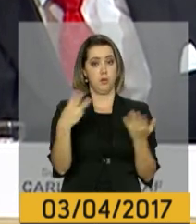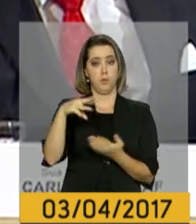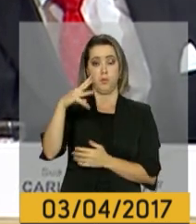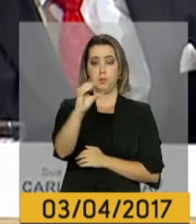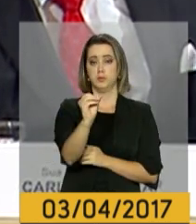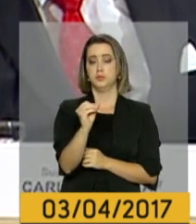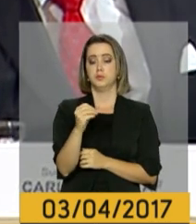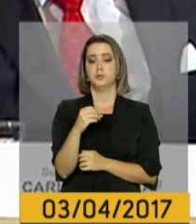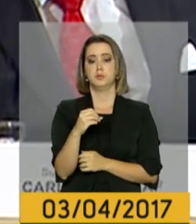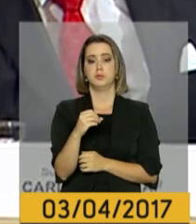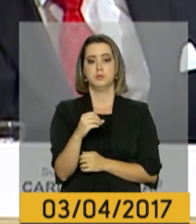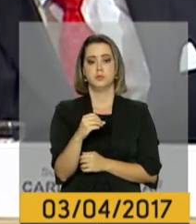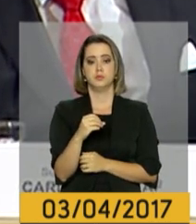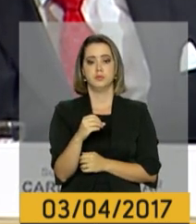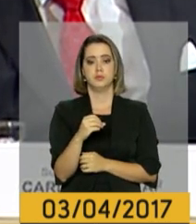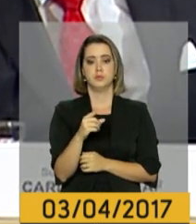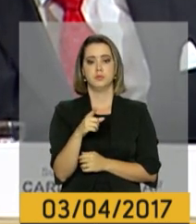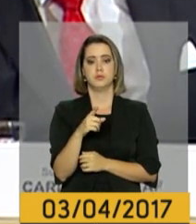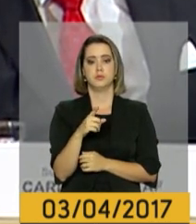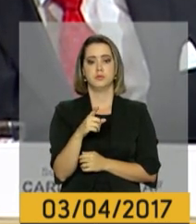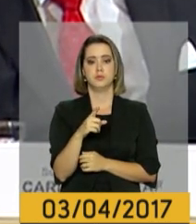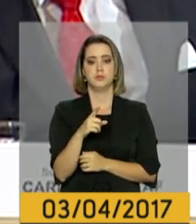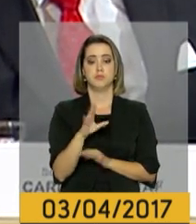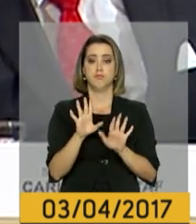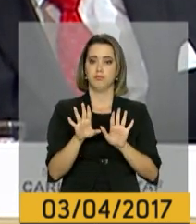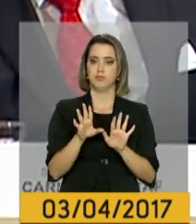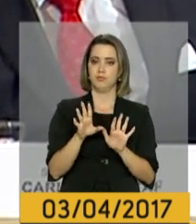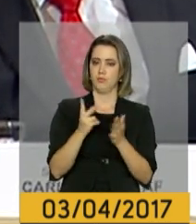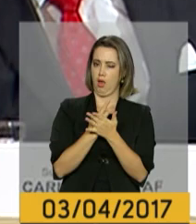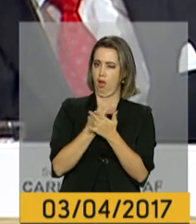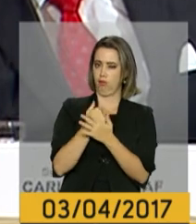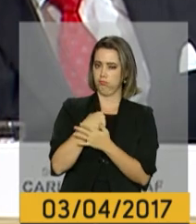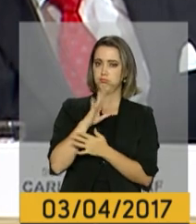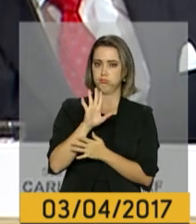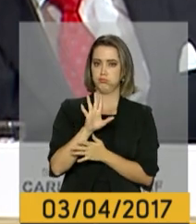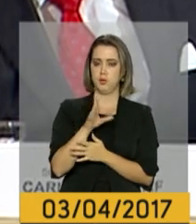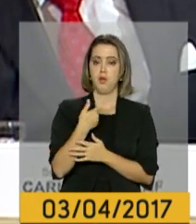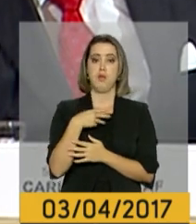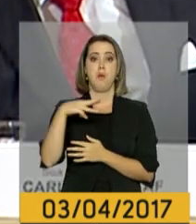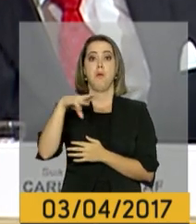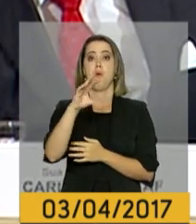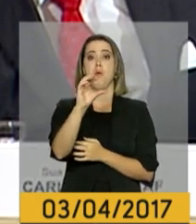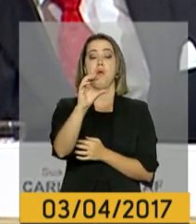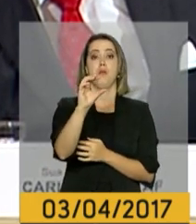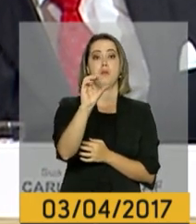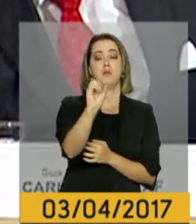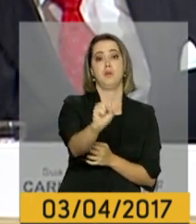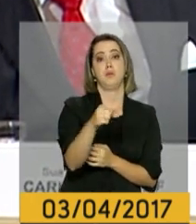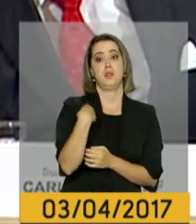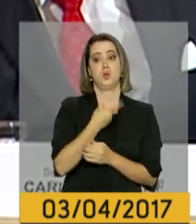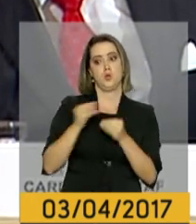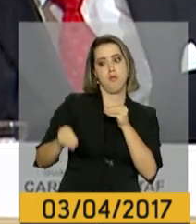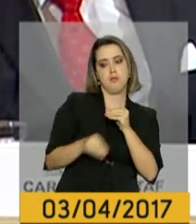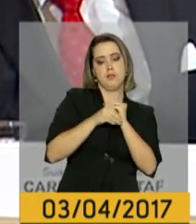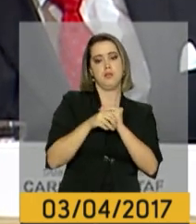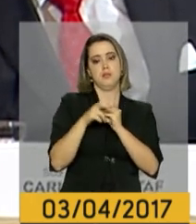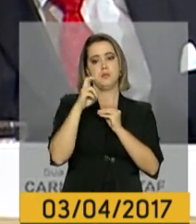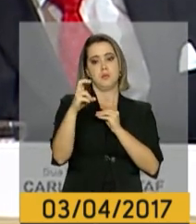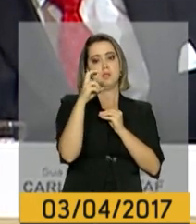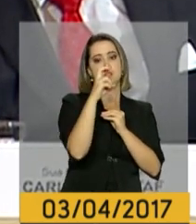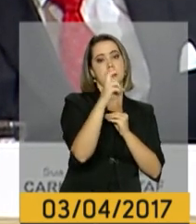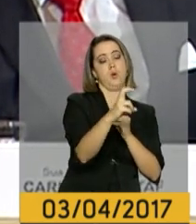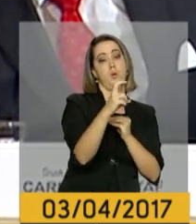março, até me equivoquei na informação, em março nós acrescentamos mais 55 setores, de modo que não